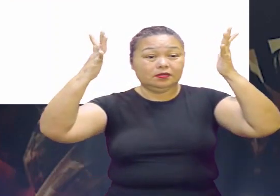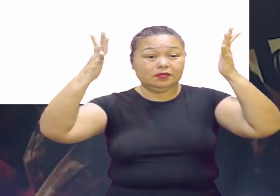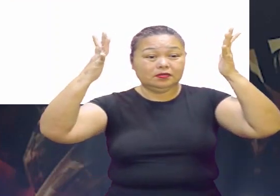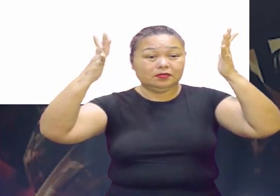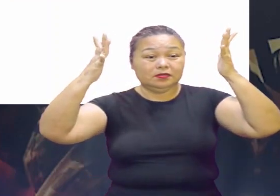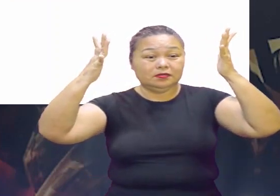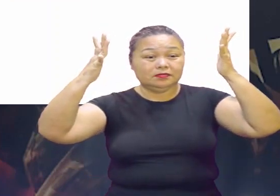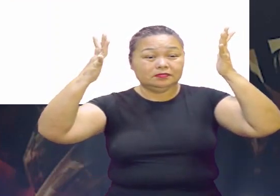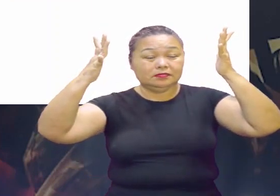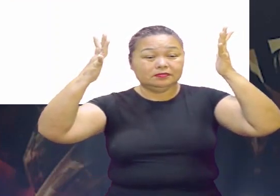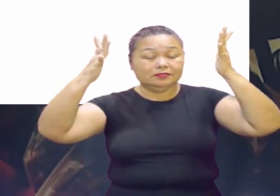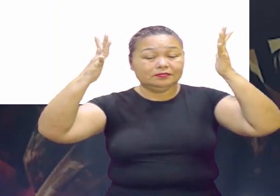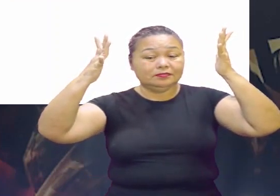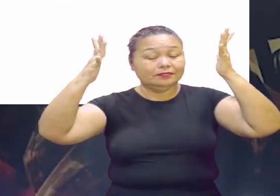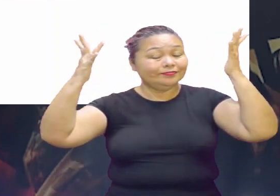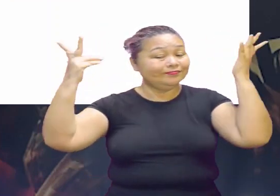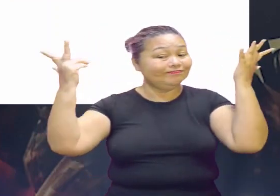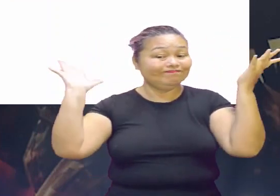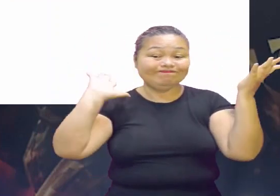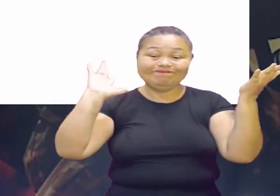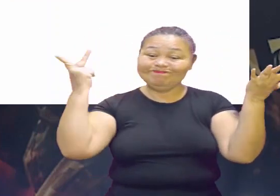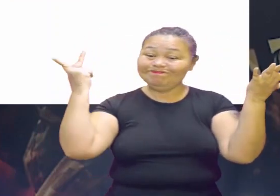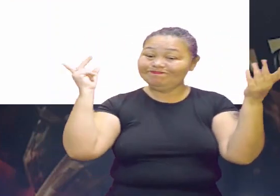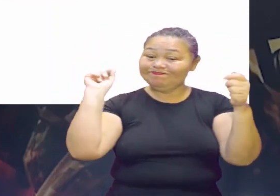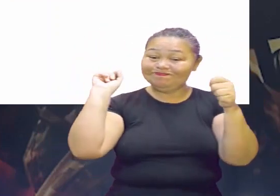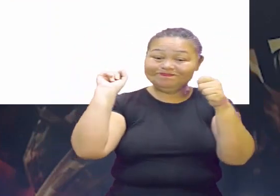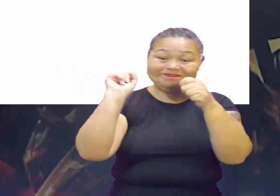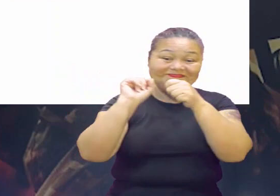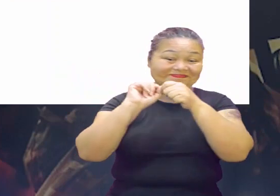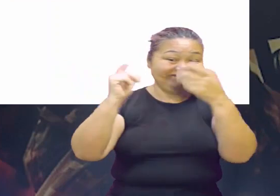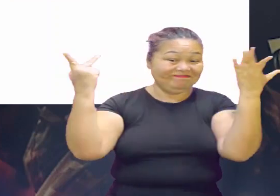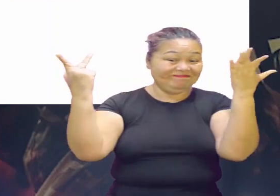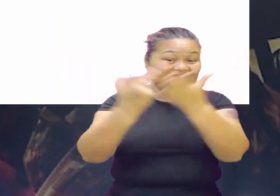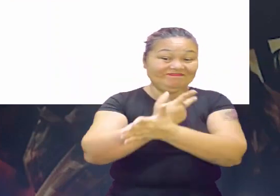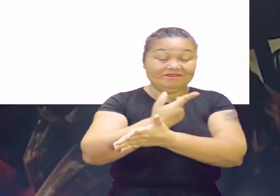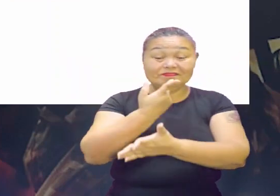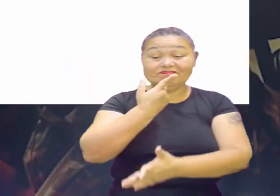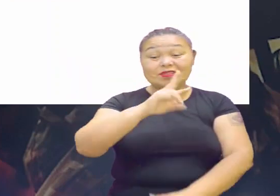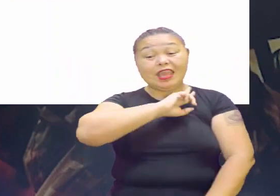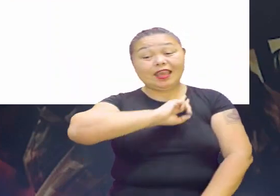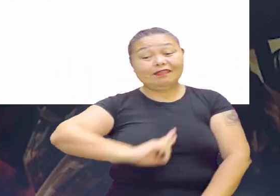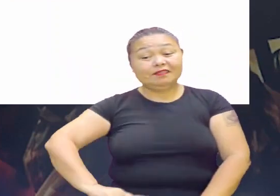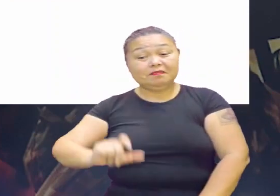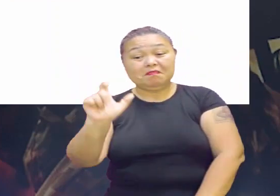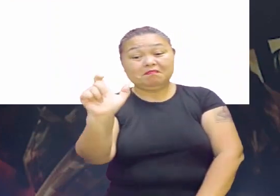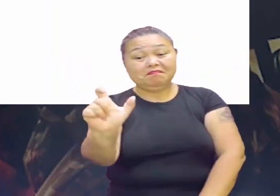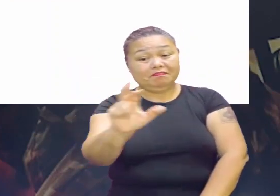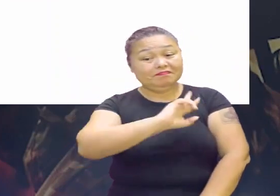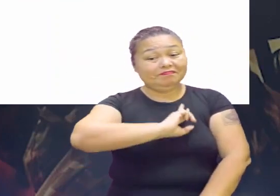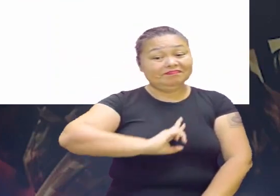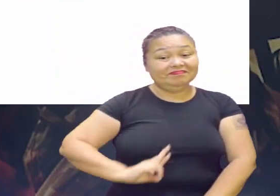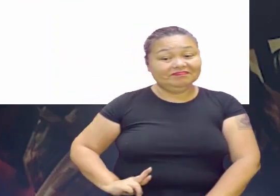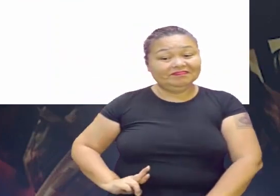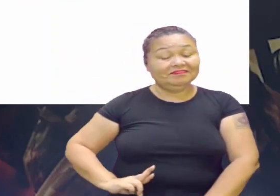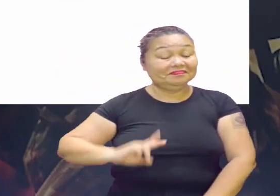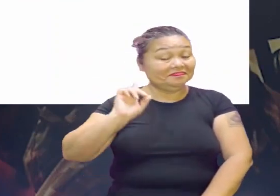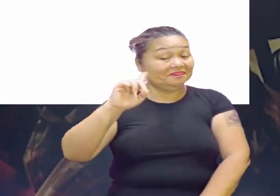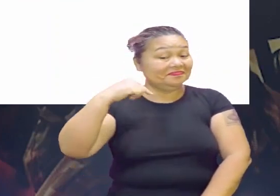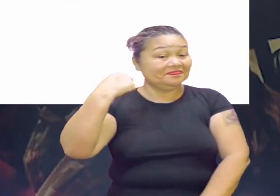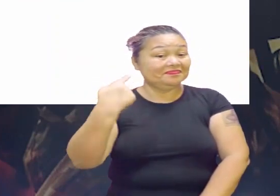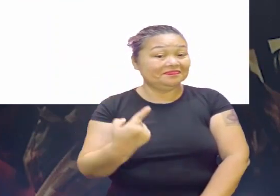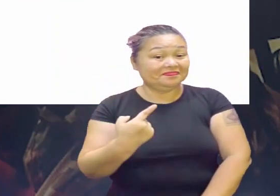Caramba! Tava feita a merda. Alguém gritou República. Senhores,